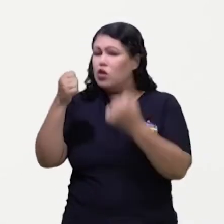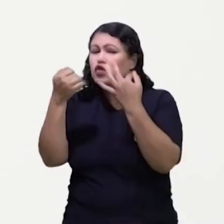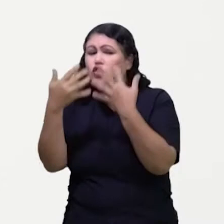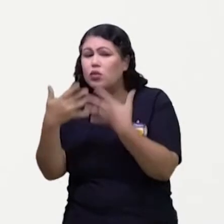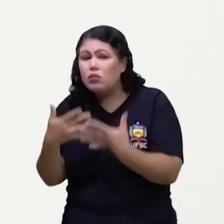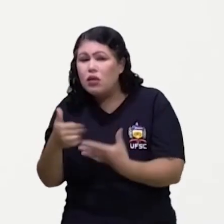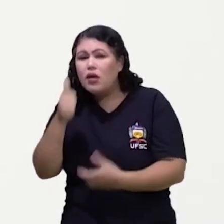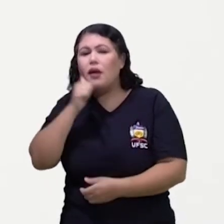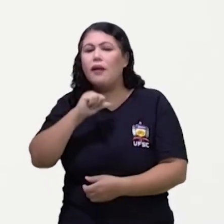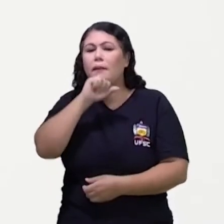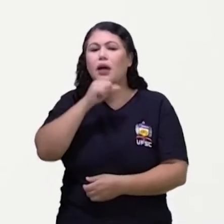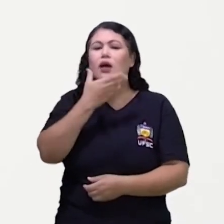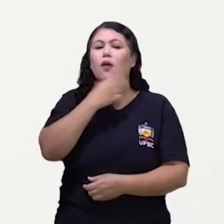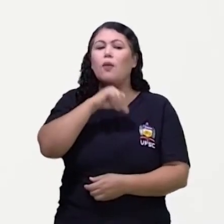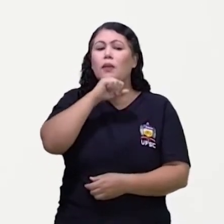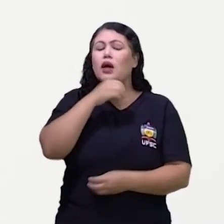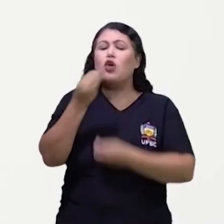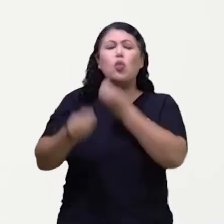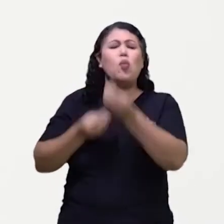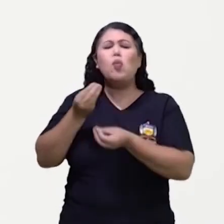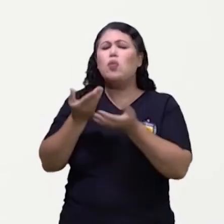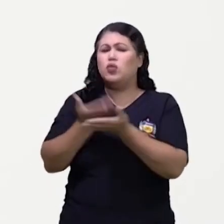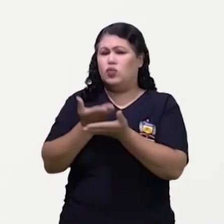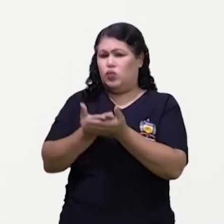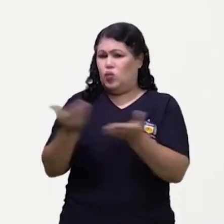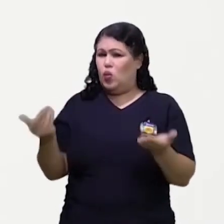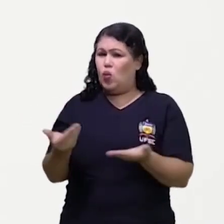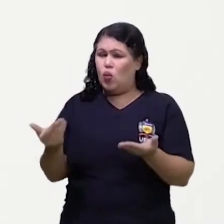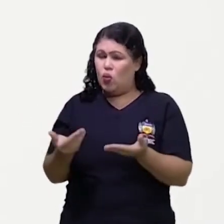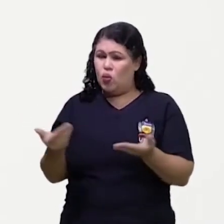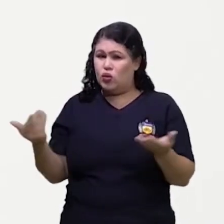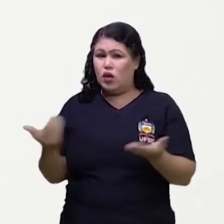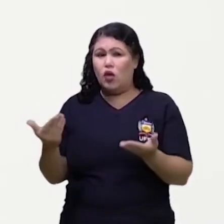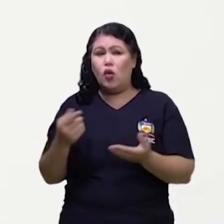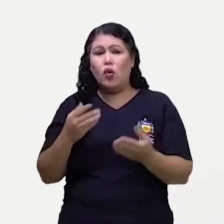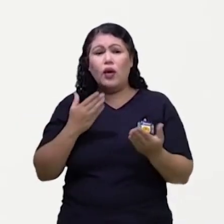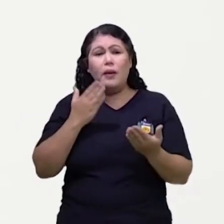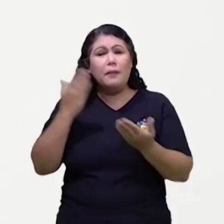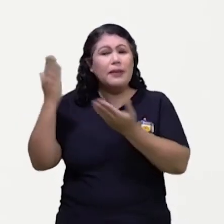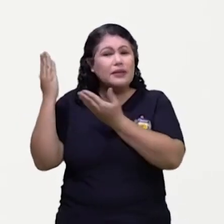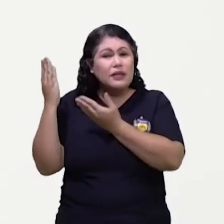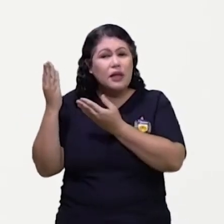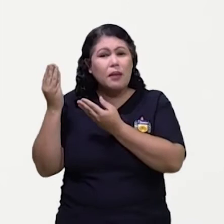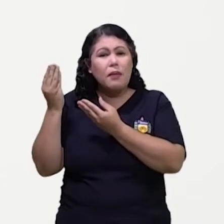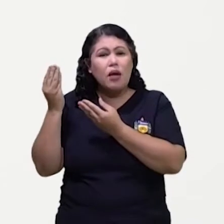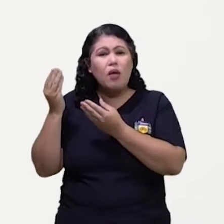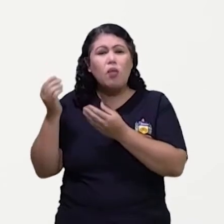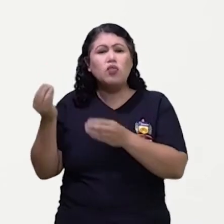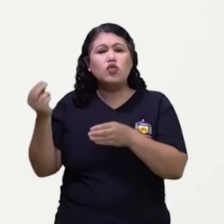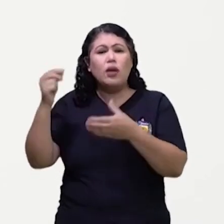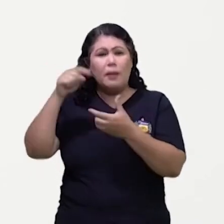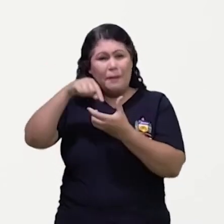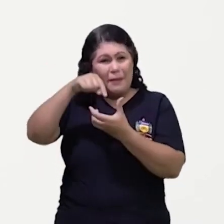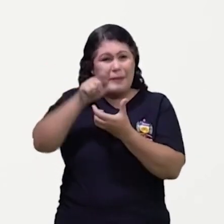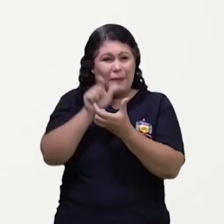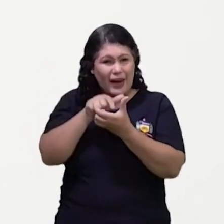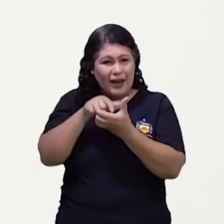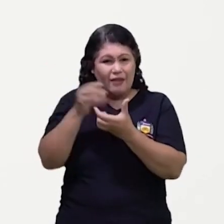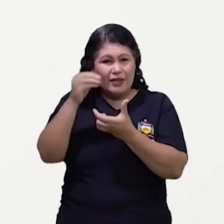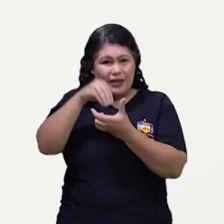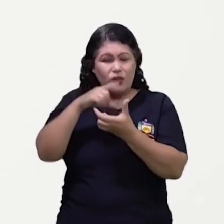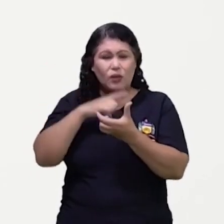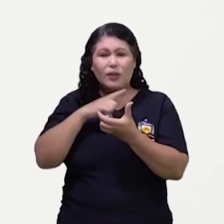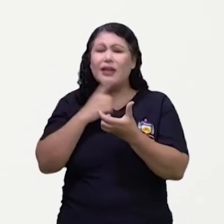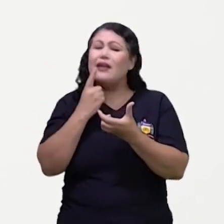pais como foi a aula de hoje. Vamos visualizar aqui aonde eu coloco a